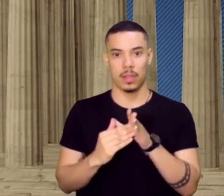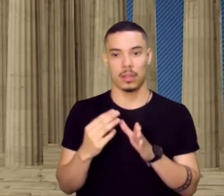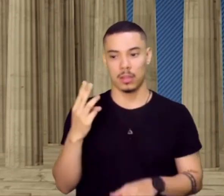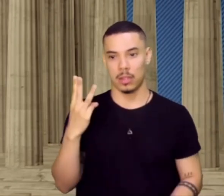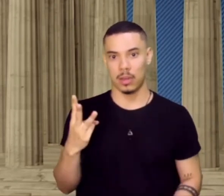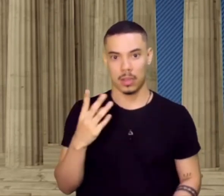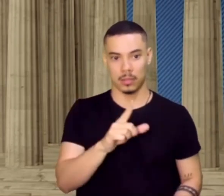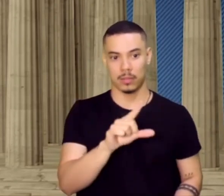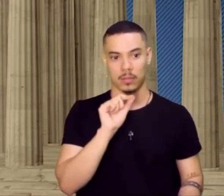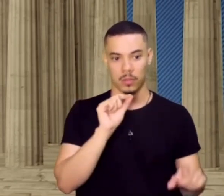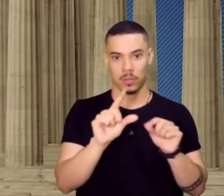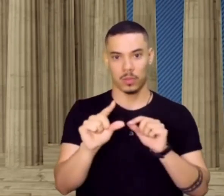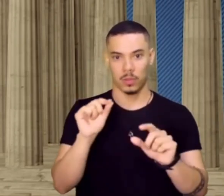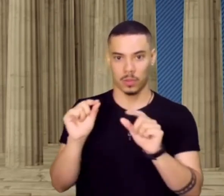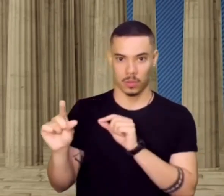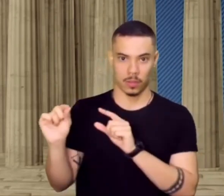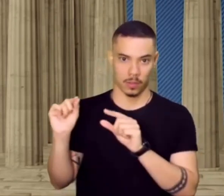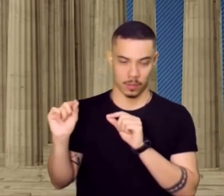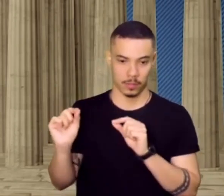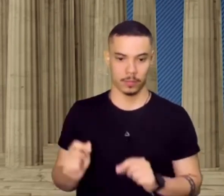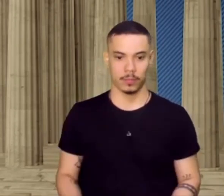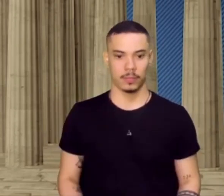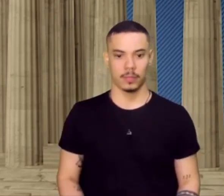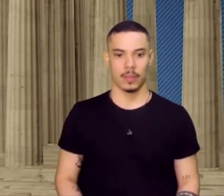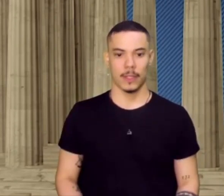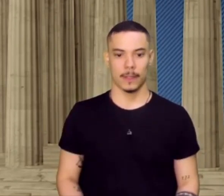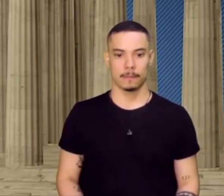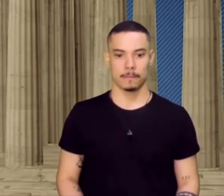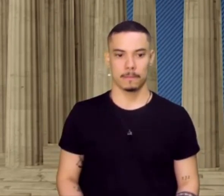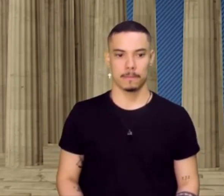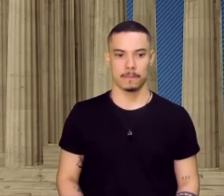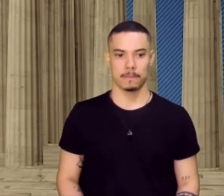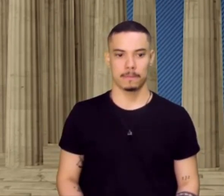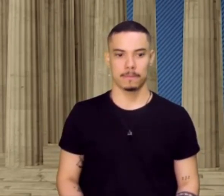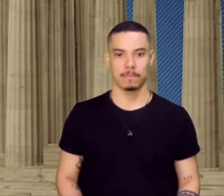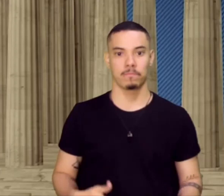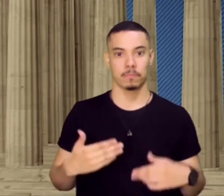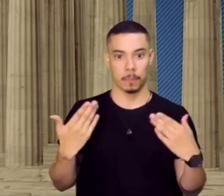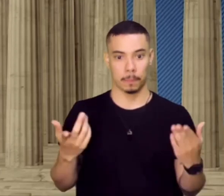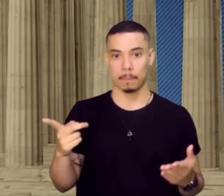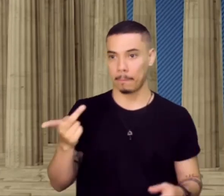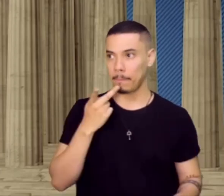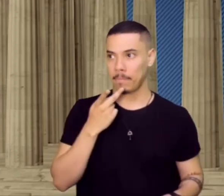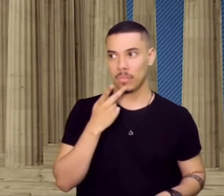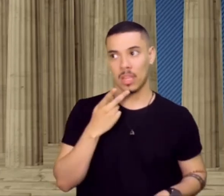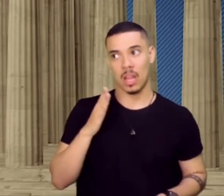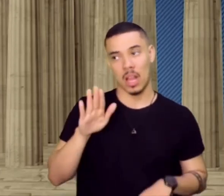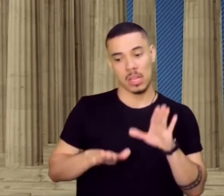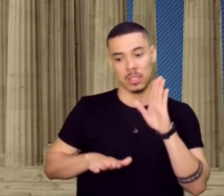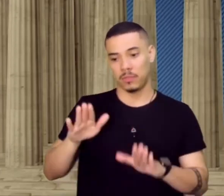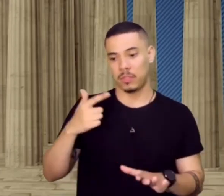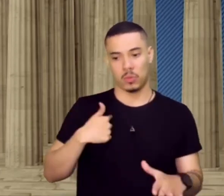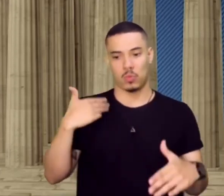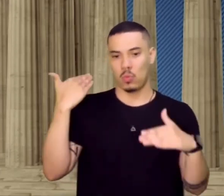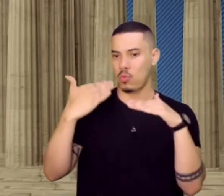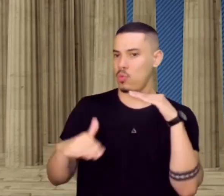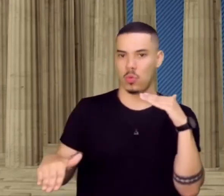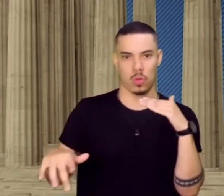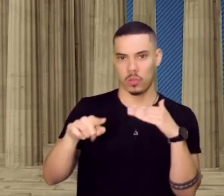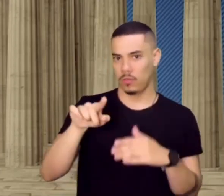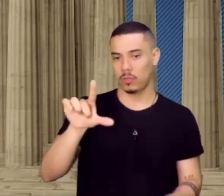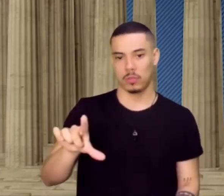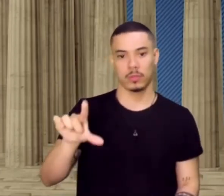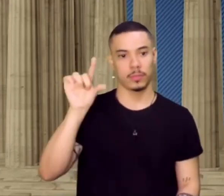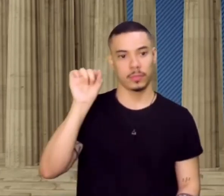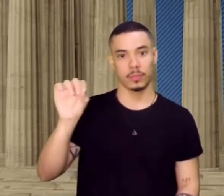vamos fazer as escolhas, tá bom? Então Voltaire vai dizer, ó, eu não concordo às vezes com o que você vai escolher